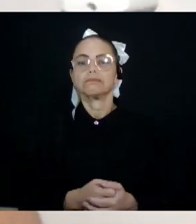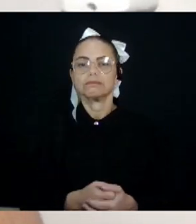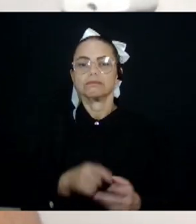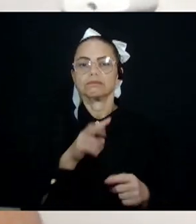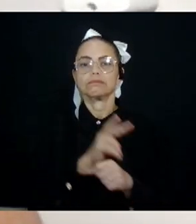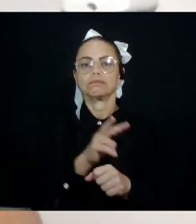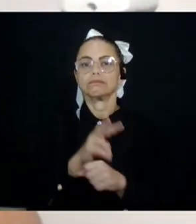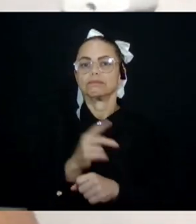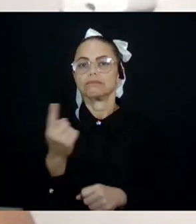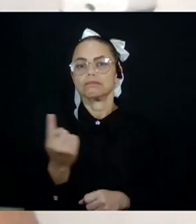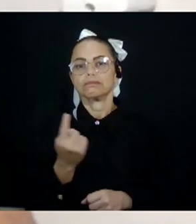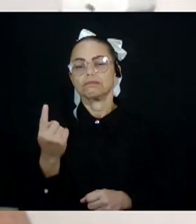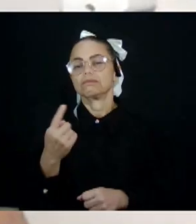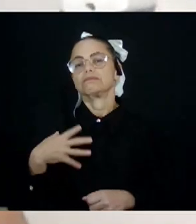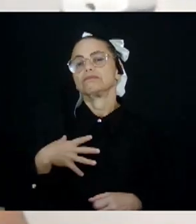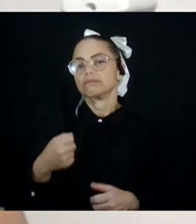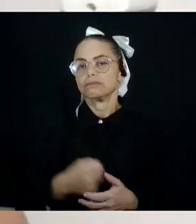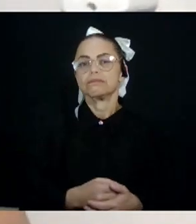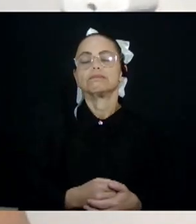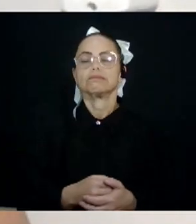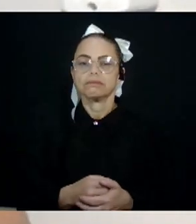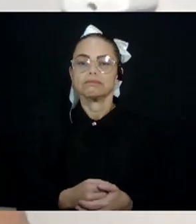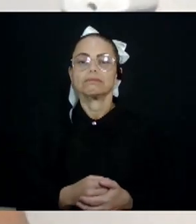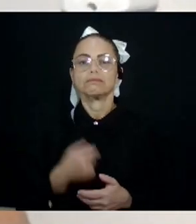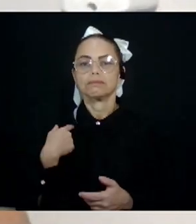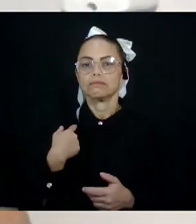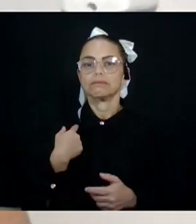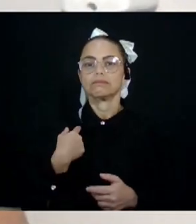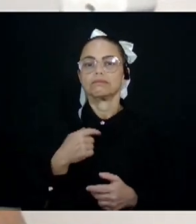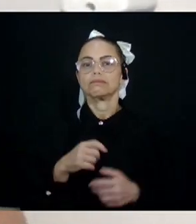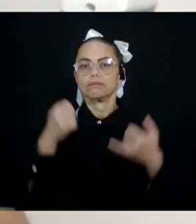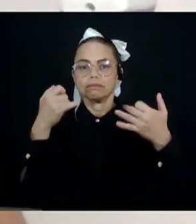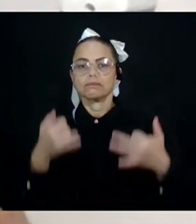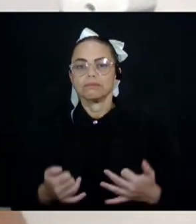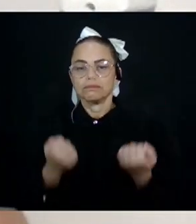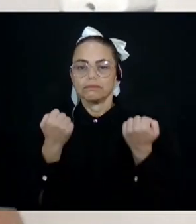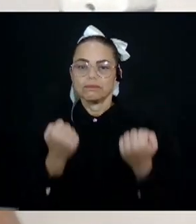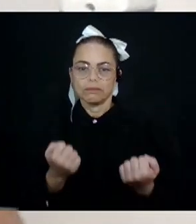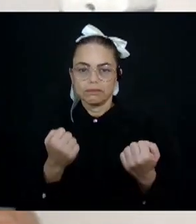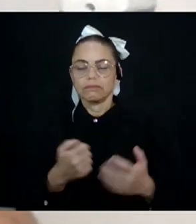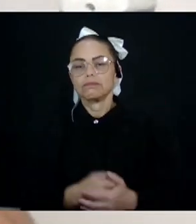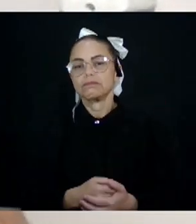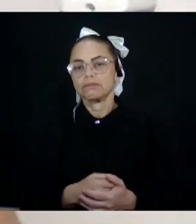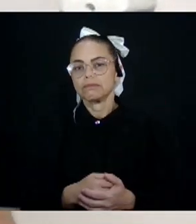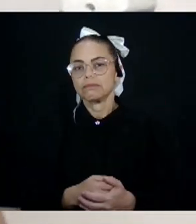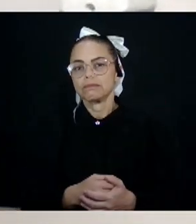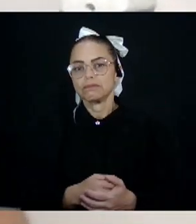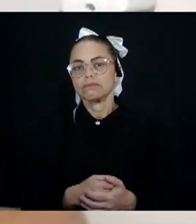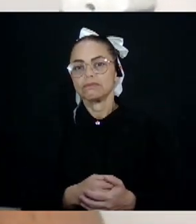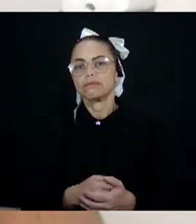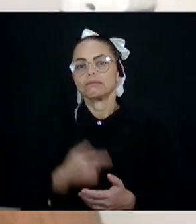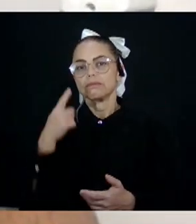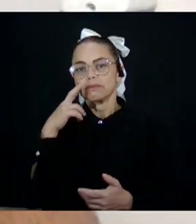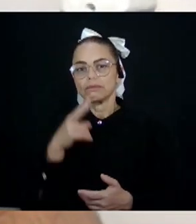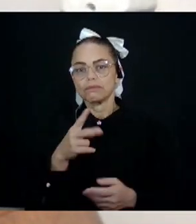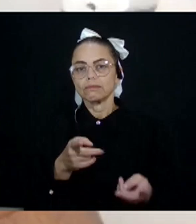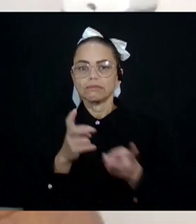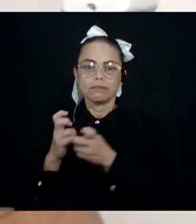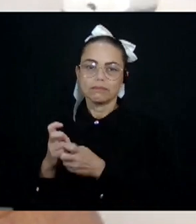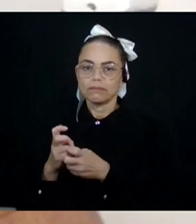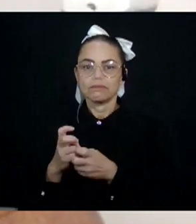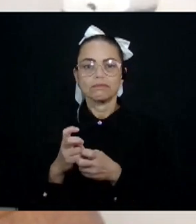sozinha, então vai muito de conta do que estamos falando aí. Então, é por isso, é um dos fatores que eu olho, que eu vejo que eu tenho que